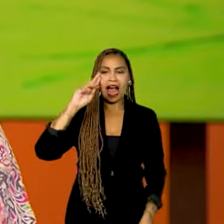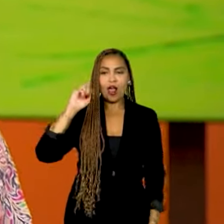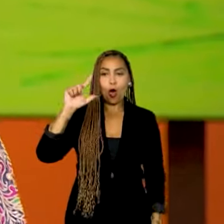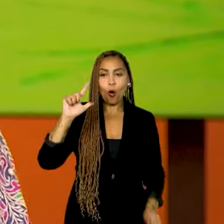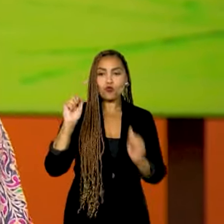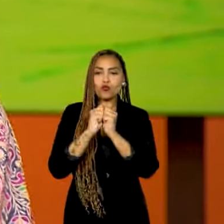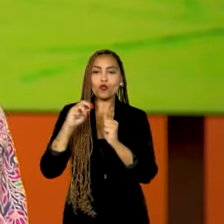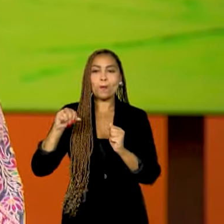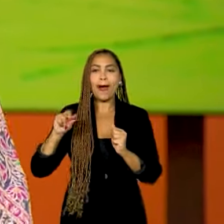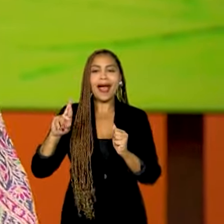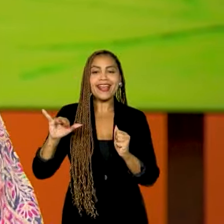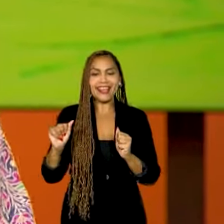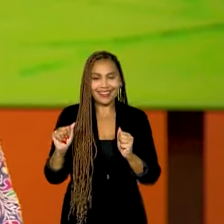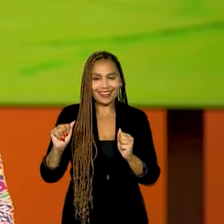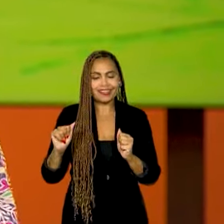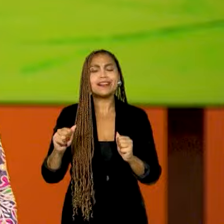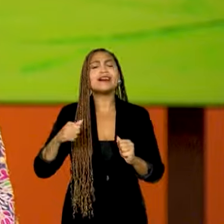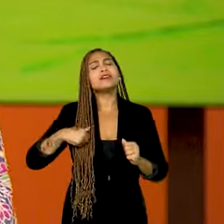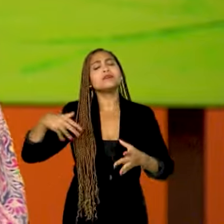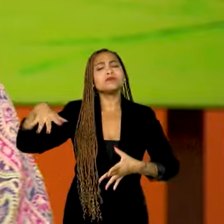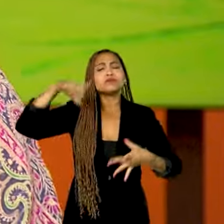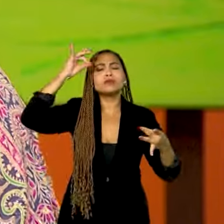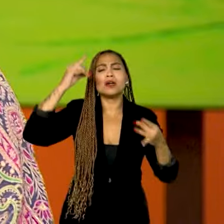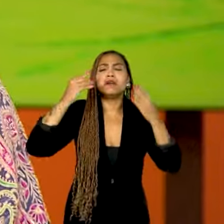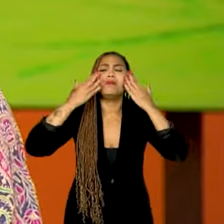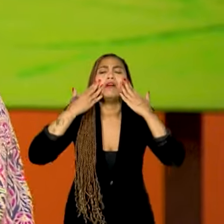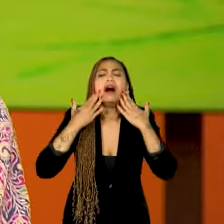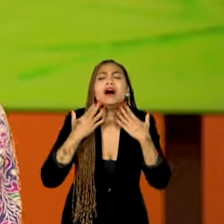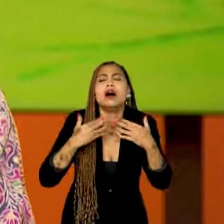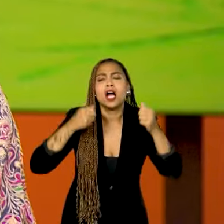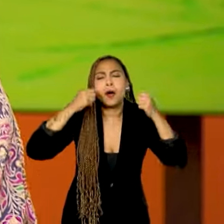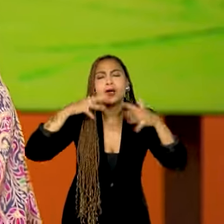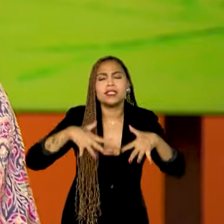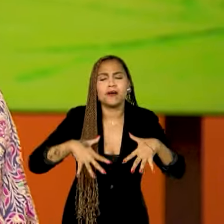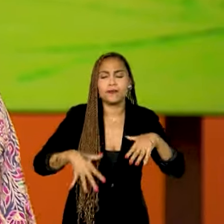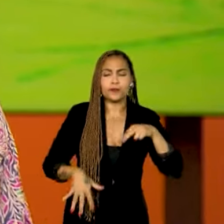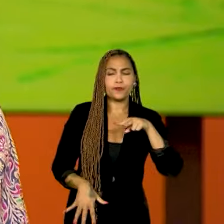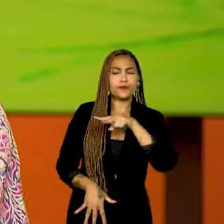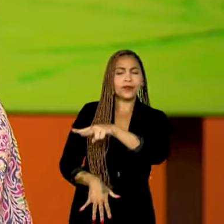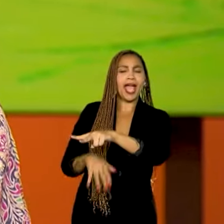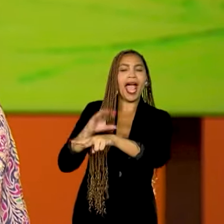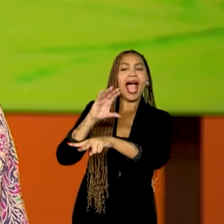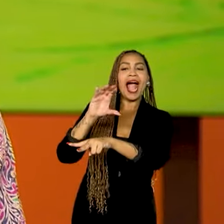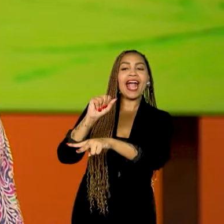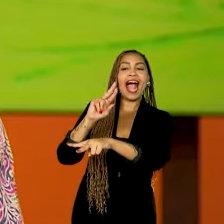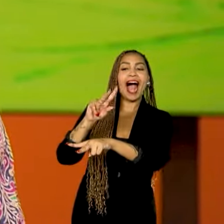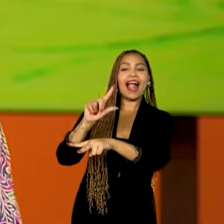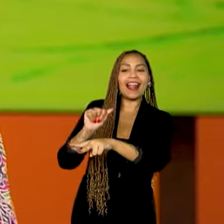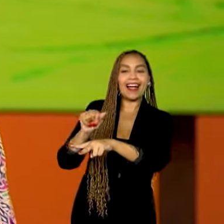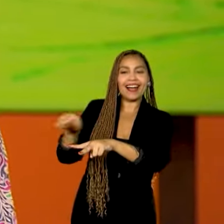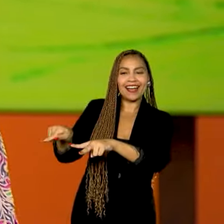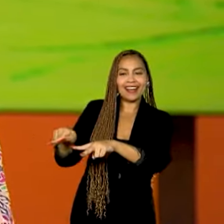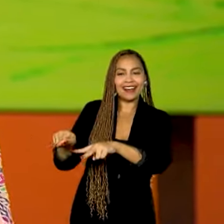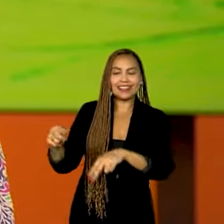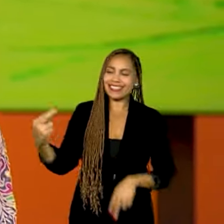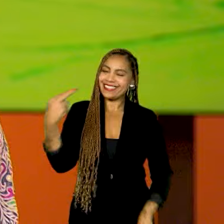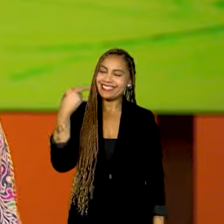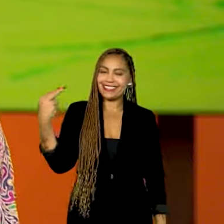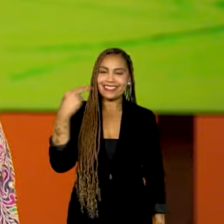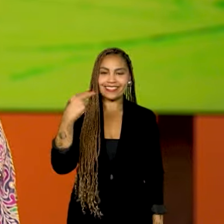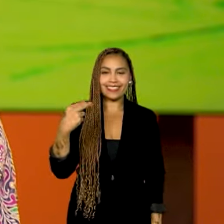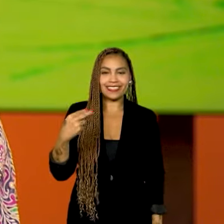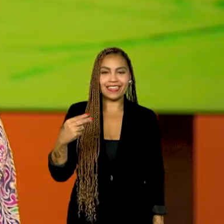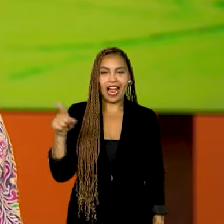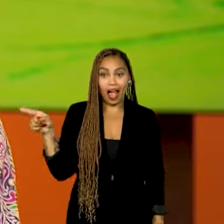quê. E eu fazendo uma cena de emoção, eu só via a Carla. É. Aí, quando cortava pra mim,